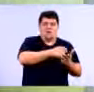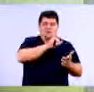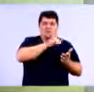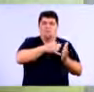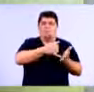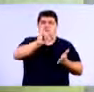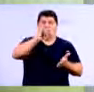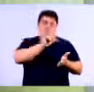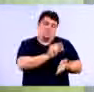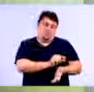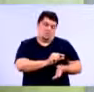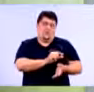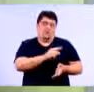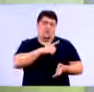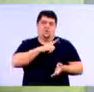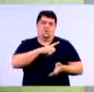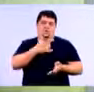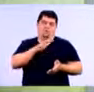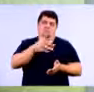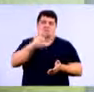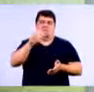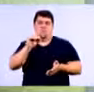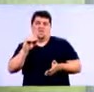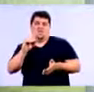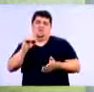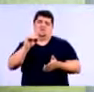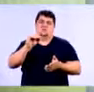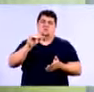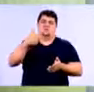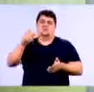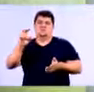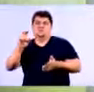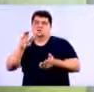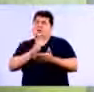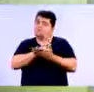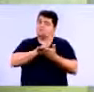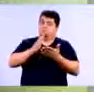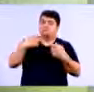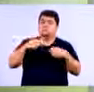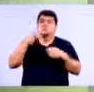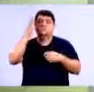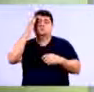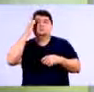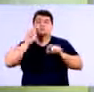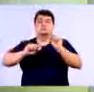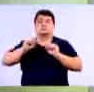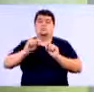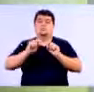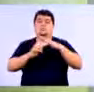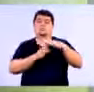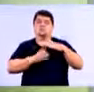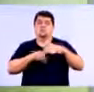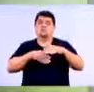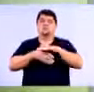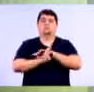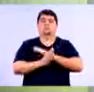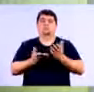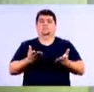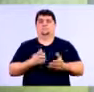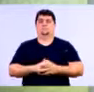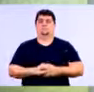de 22,5% e acaba terminando com uma de 10%, de 15%, dependendo do produto que você investe no mercado ou do fundo que você